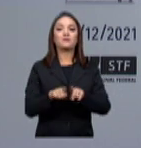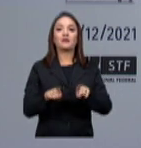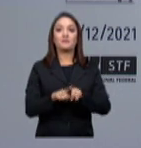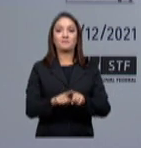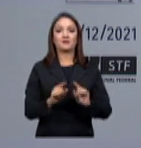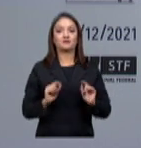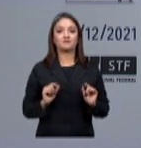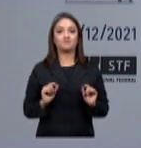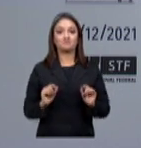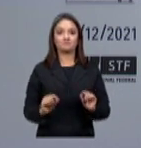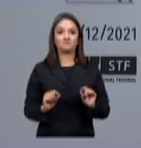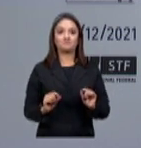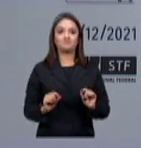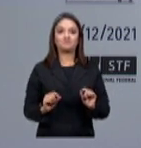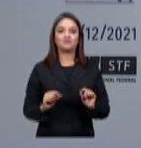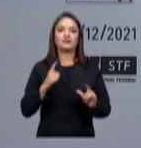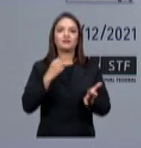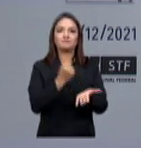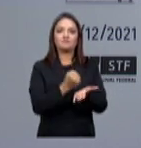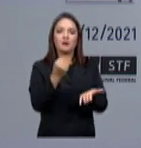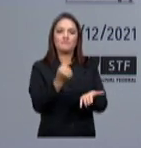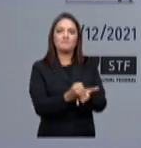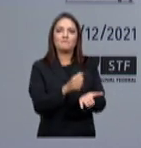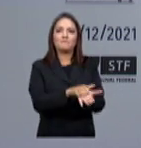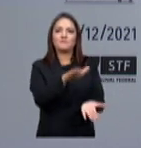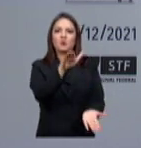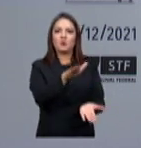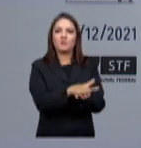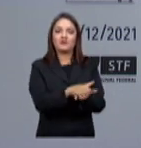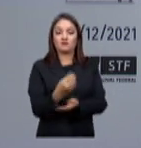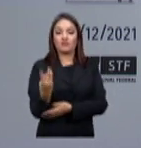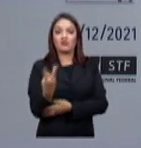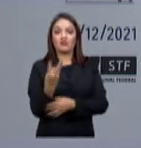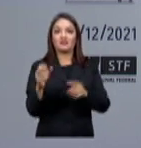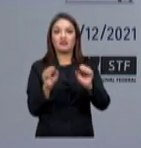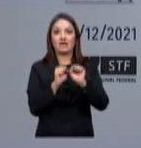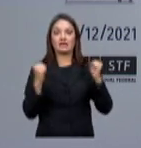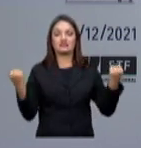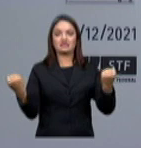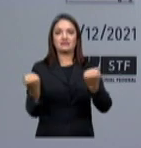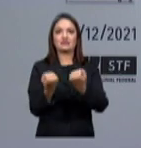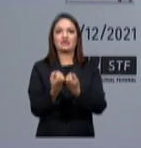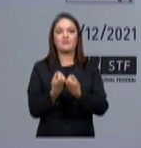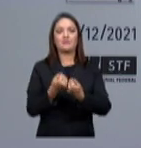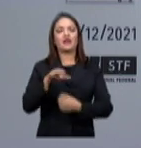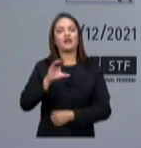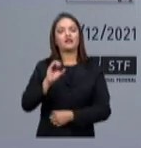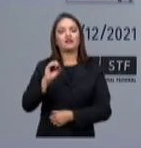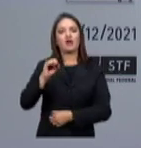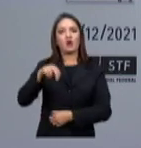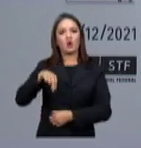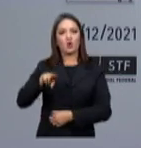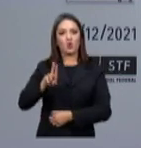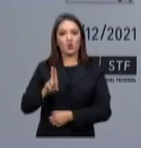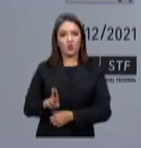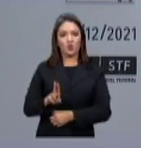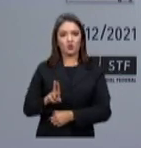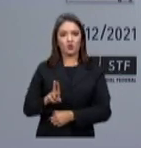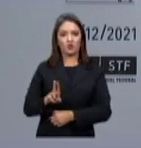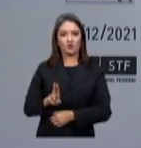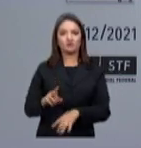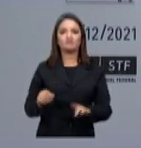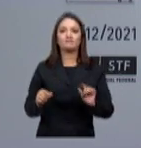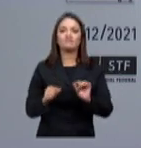promulgação pela 3ª Assembleia assembleia geral das Nações Unidas reunida